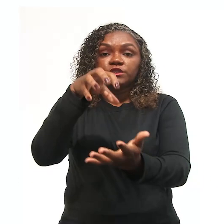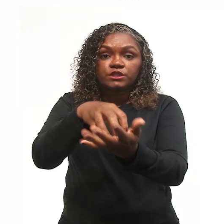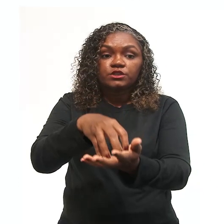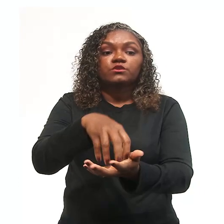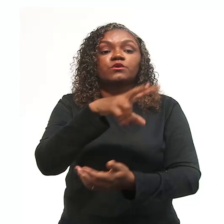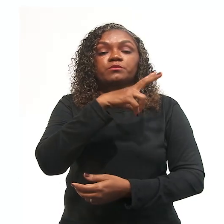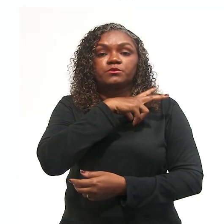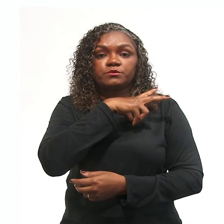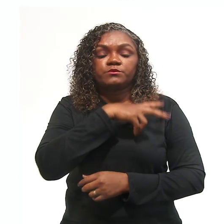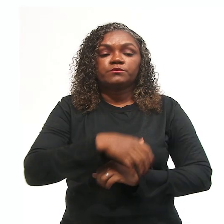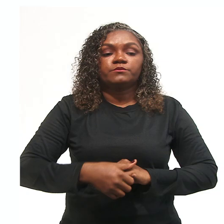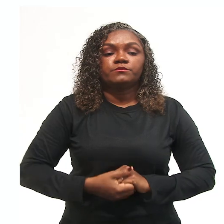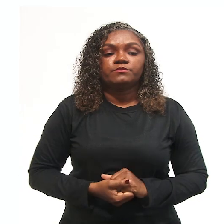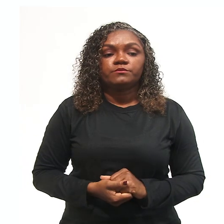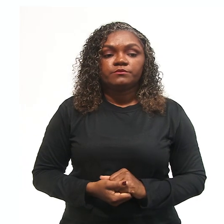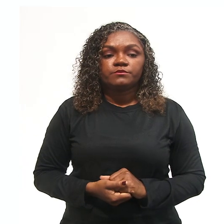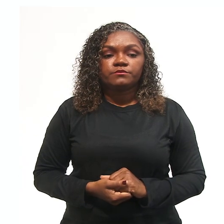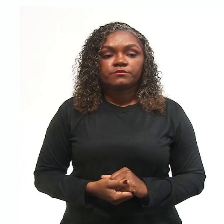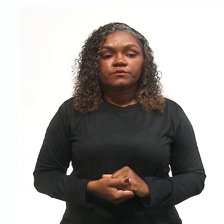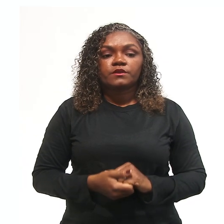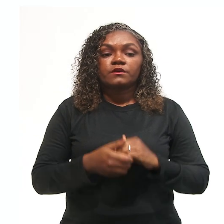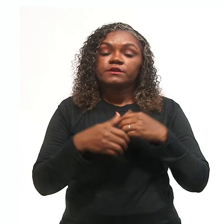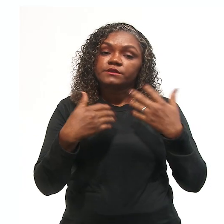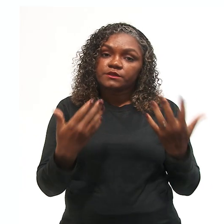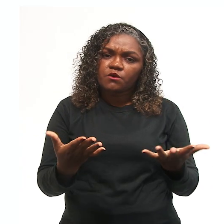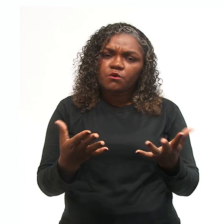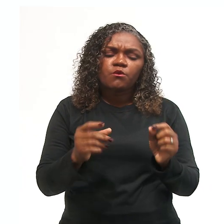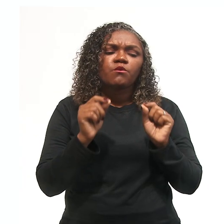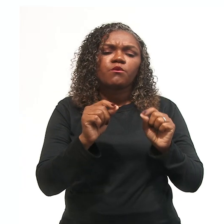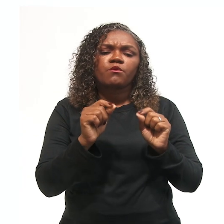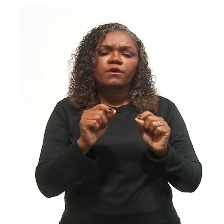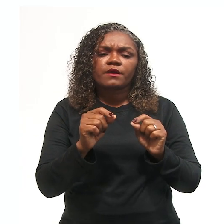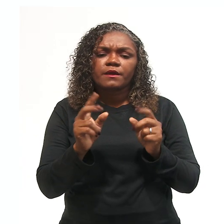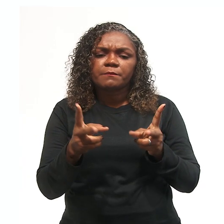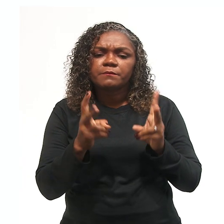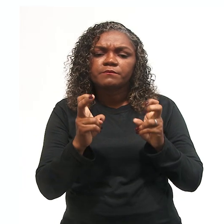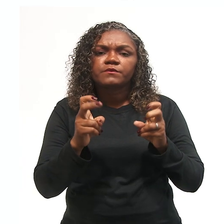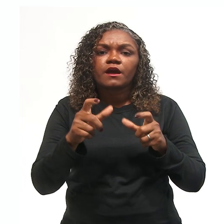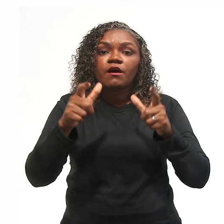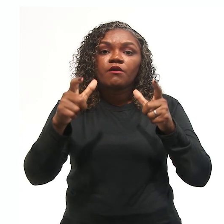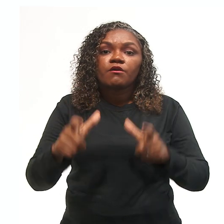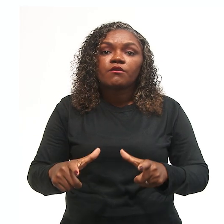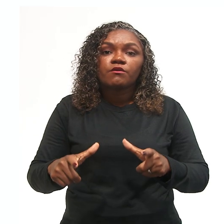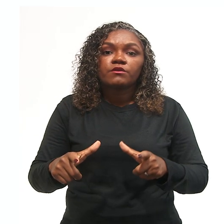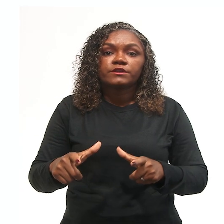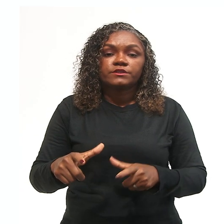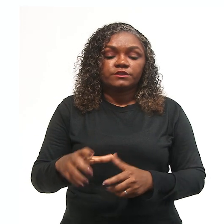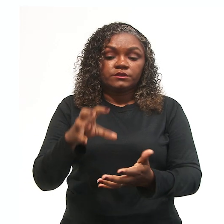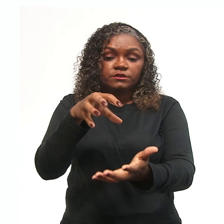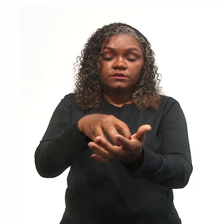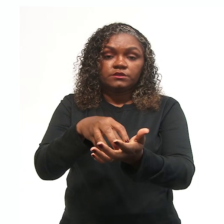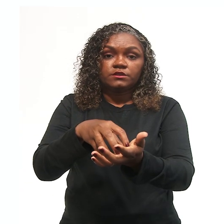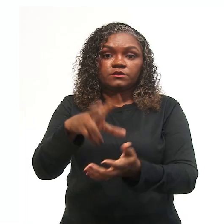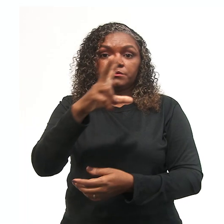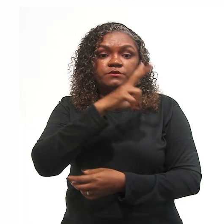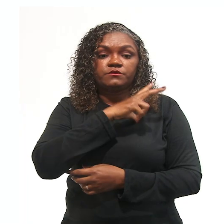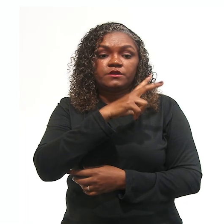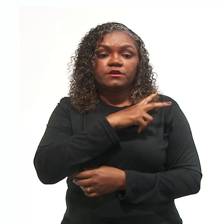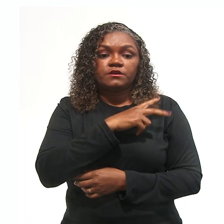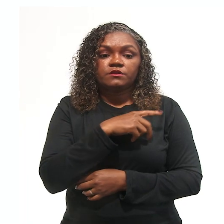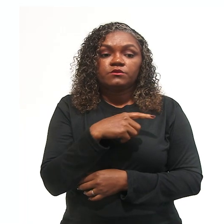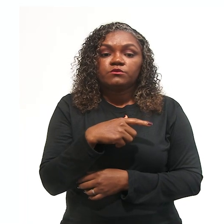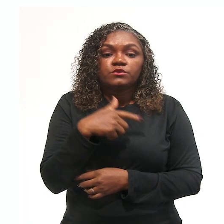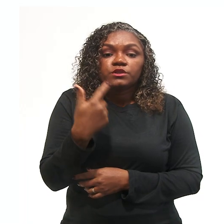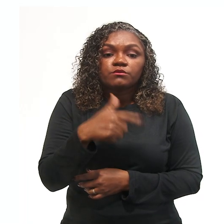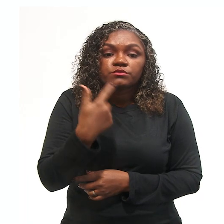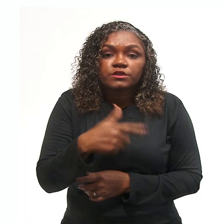função alocativa, né? Tal função aqui, gente, ela é evidenciada quando no setor privado não há a